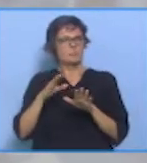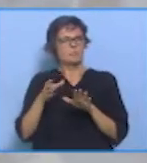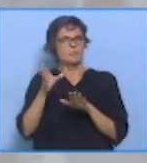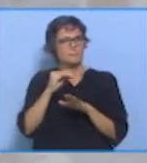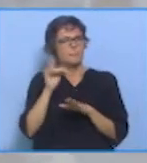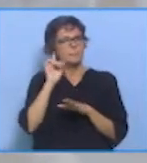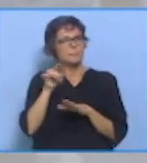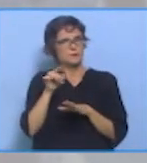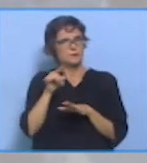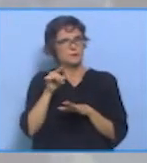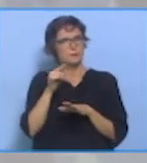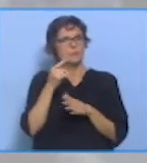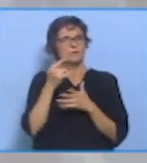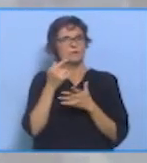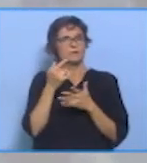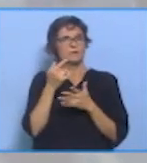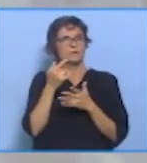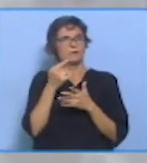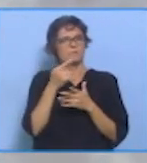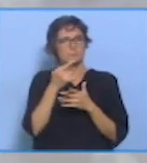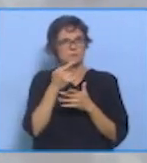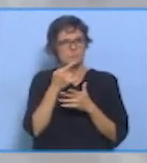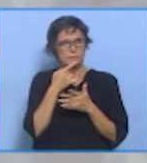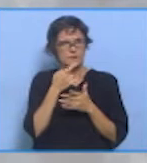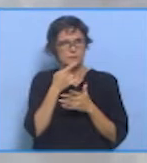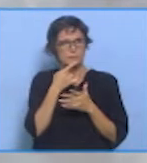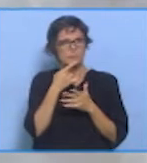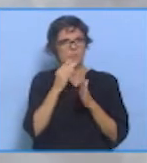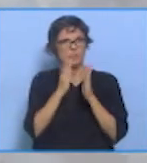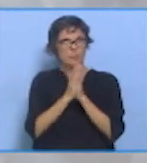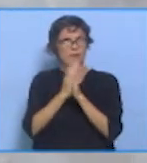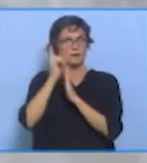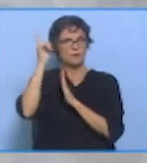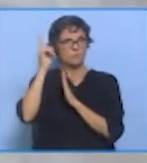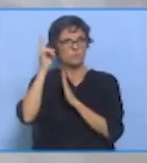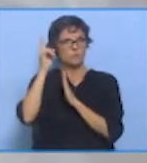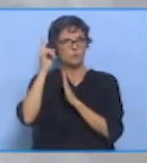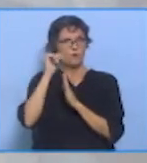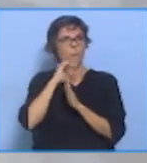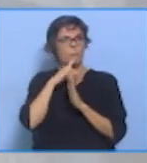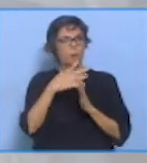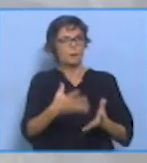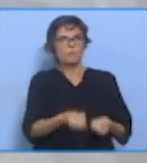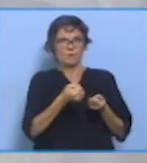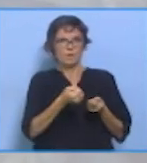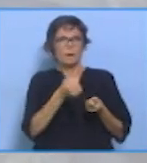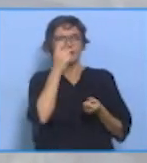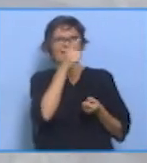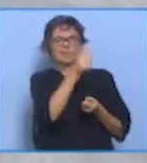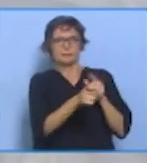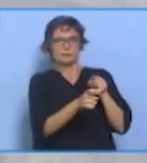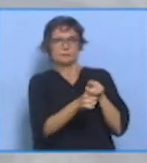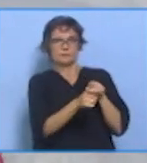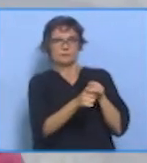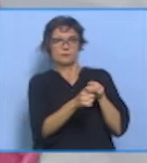quem reconhece que realmente Deus cura é um samaritano, quer dizer, é alguém que